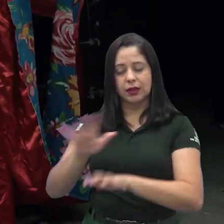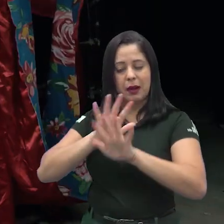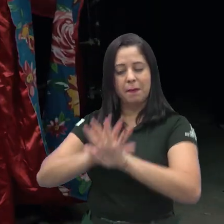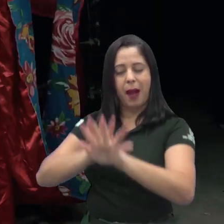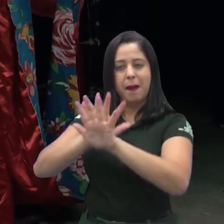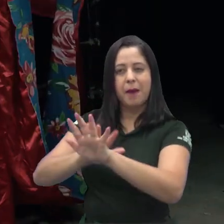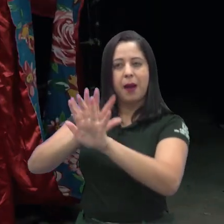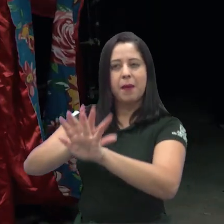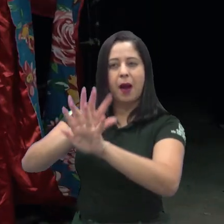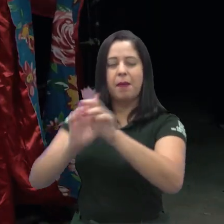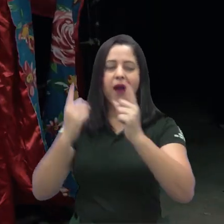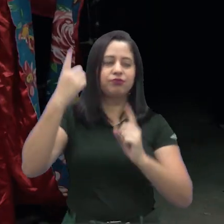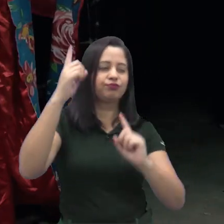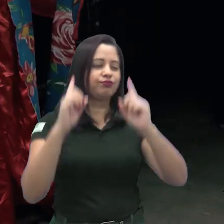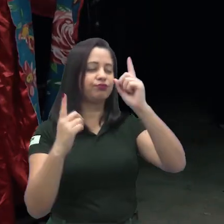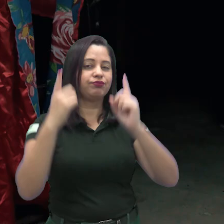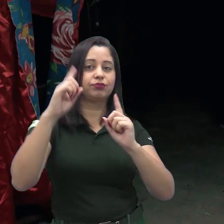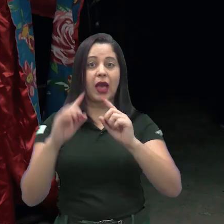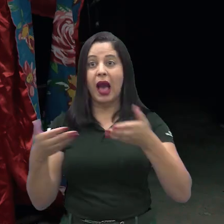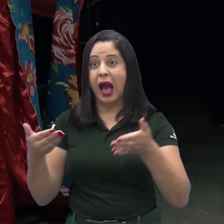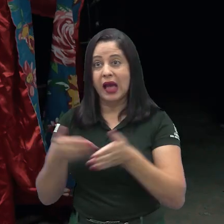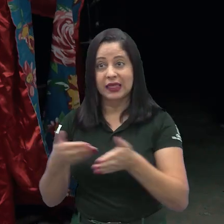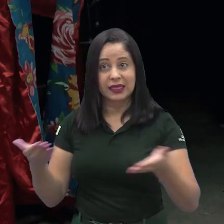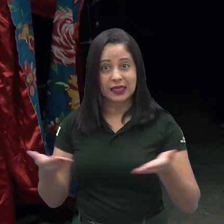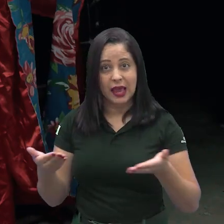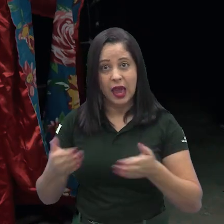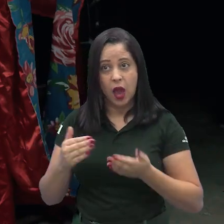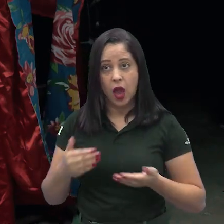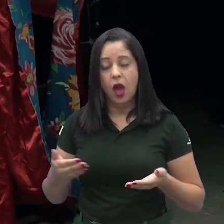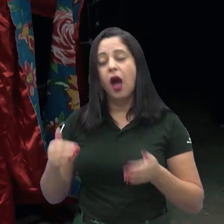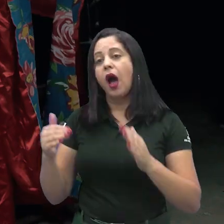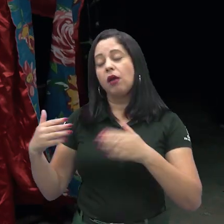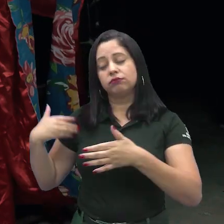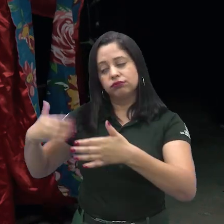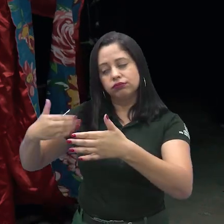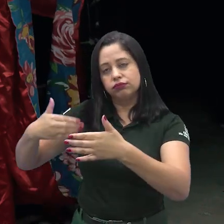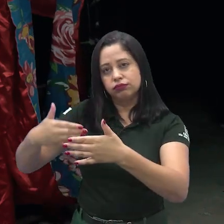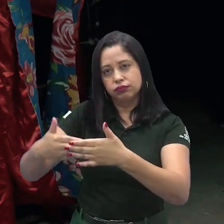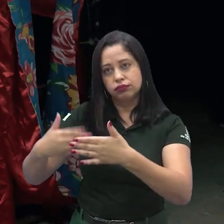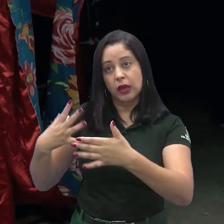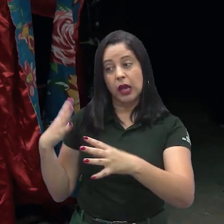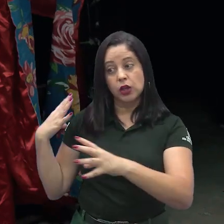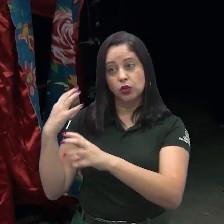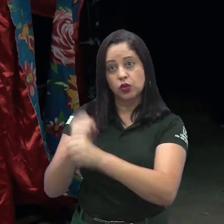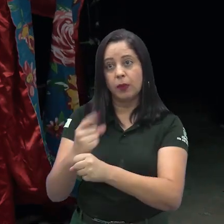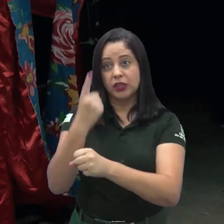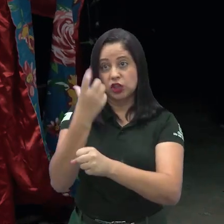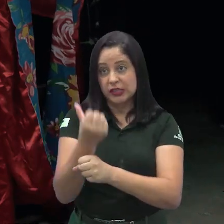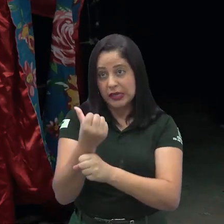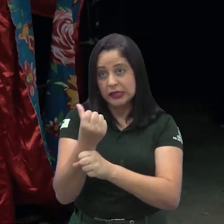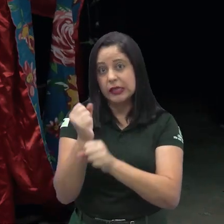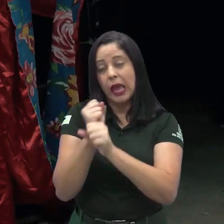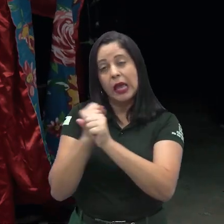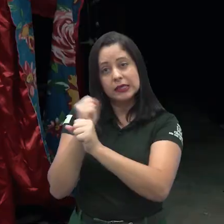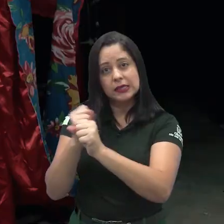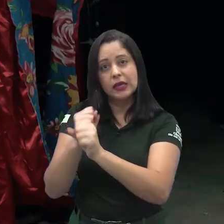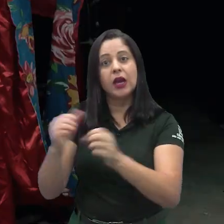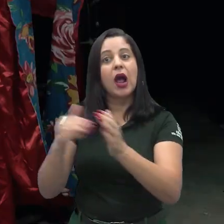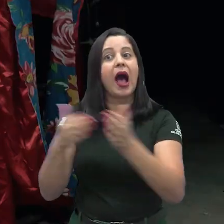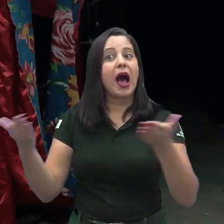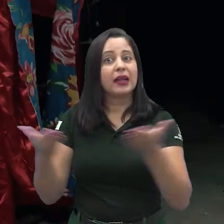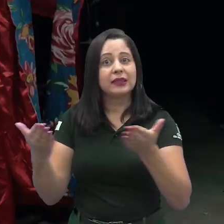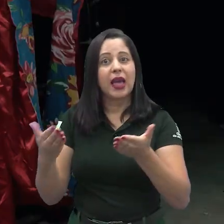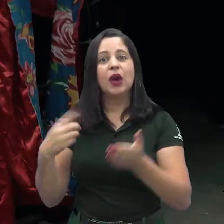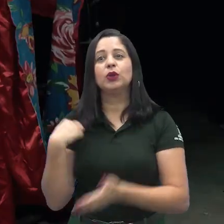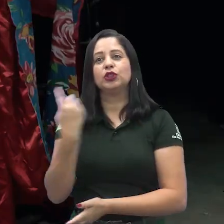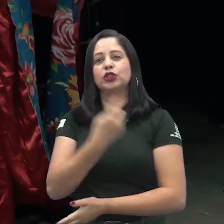brincadeira ela tá viva até hoje, né? Esse ano a gente faz 16 anos de bloco e estamos firmes aí